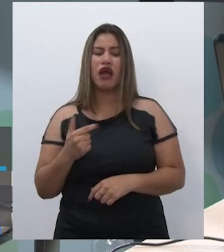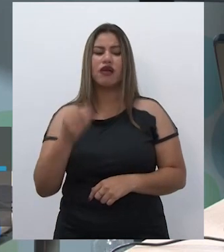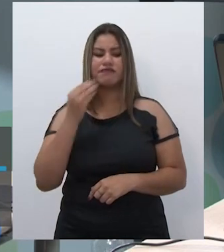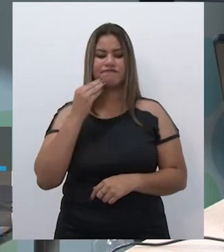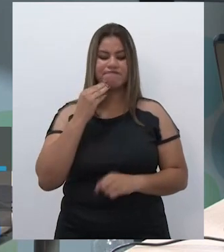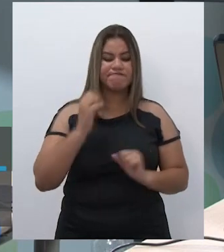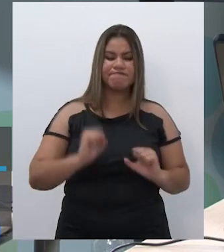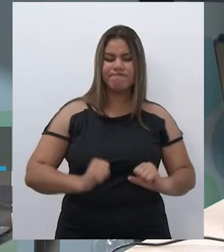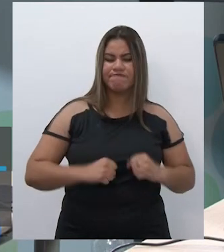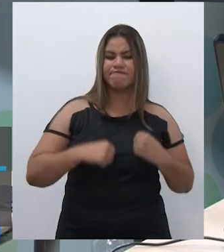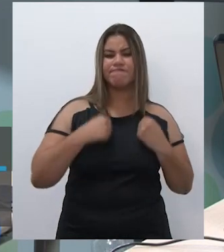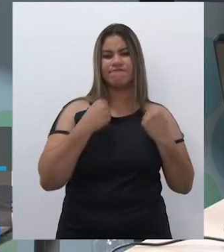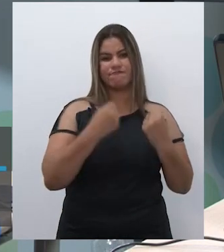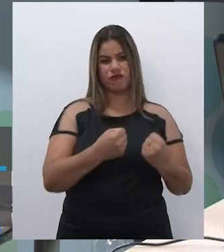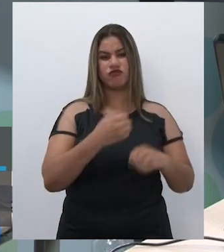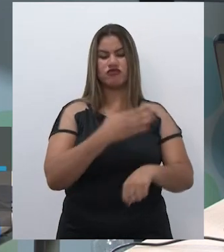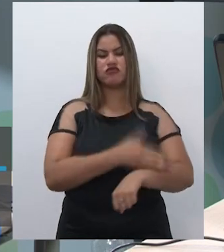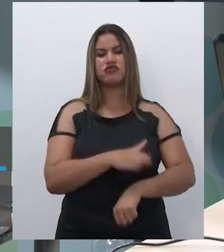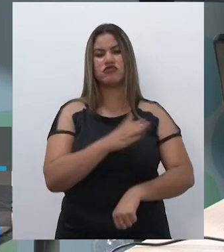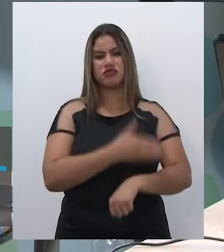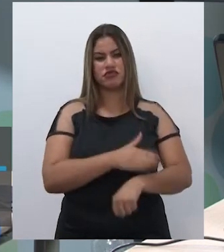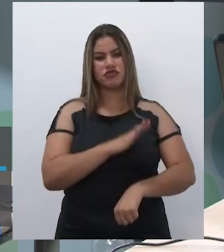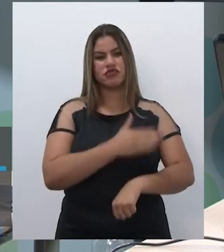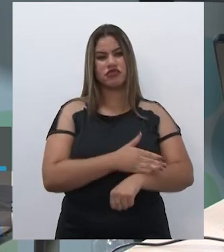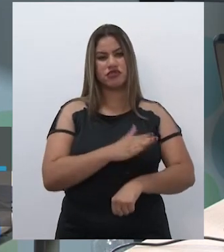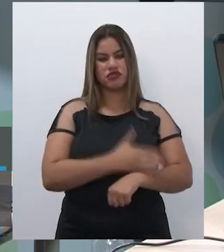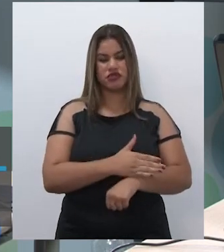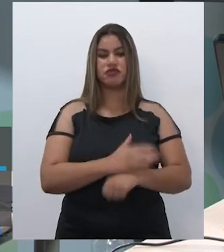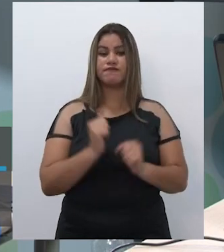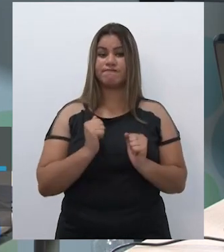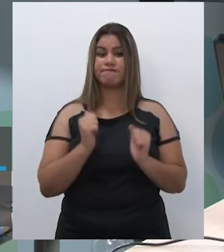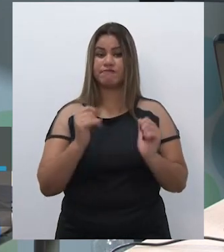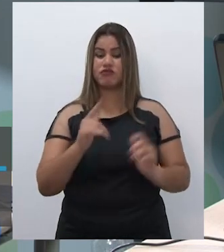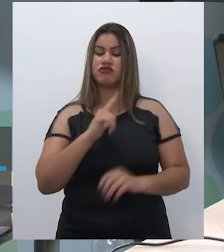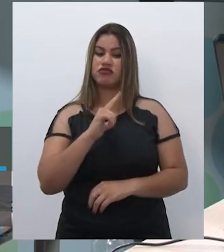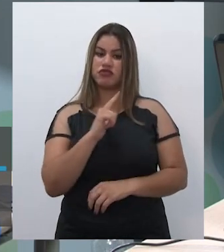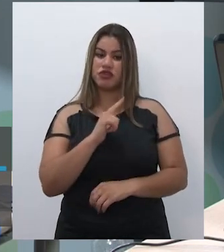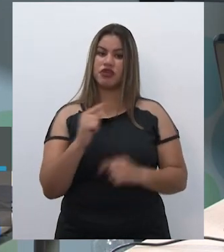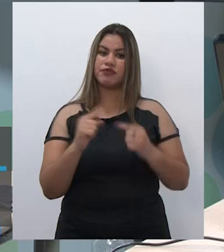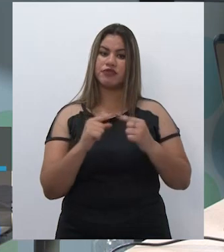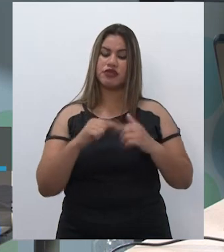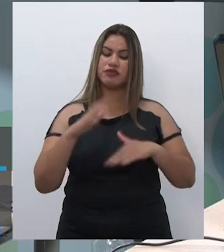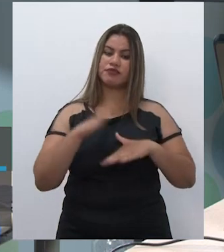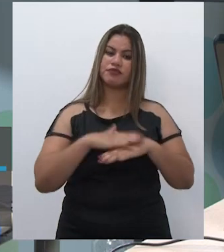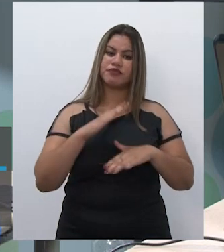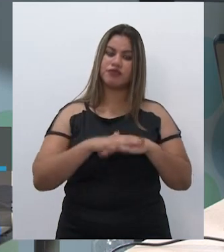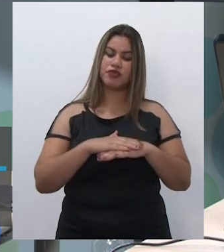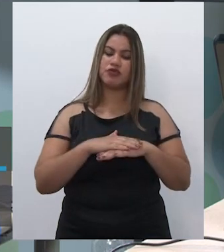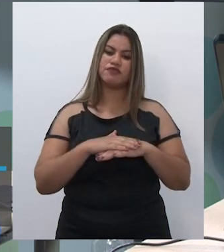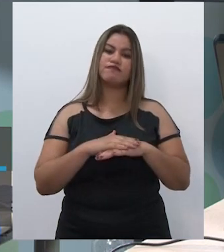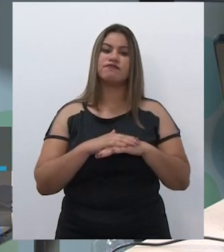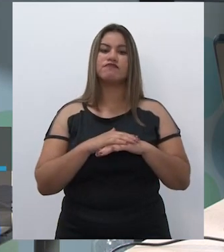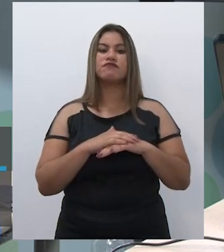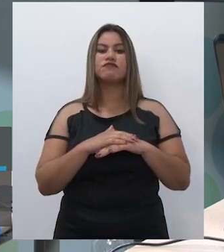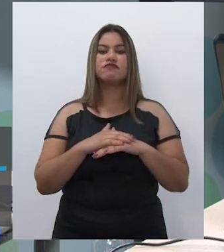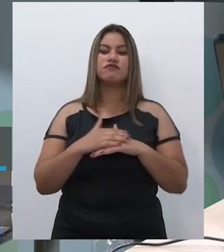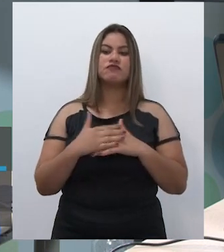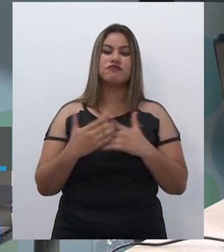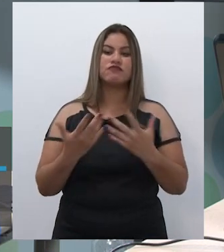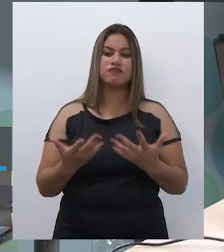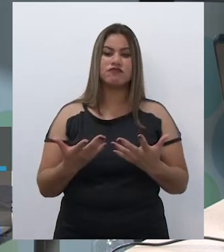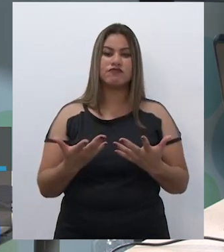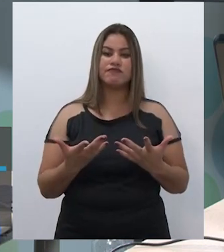e desenvolvo, eu pratico, eu tomo a ação, porque de fato são atitudes que eu